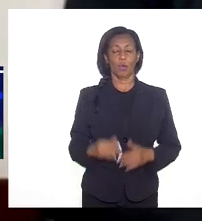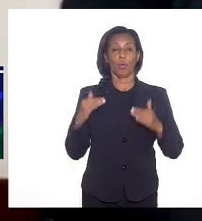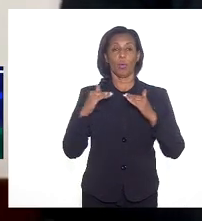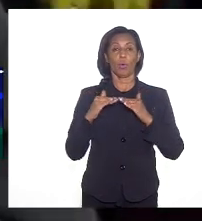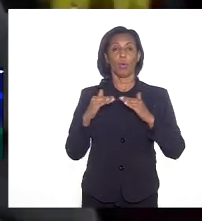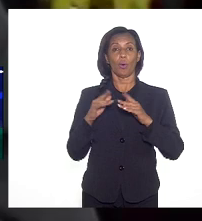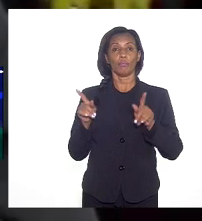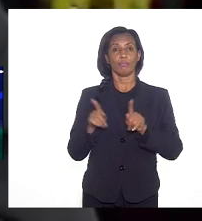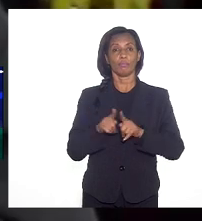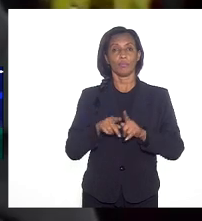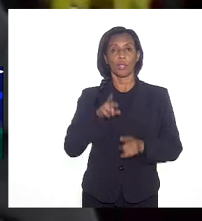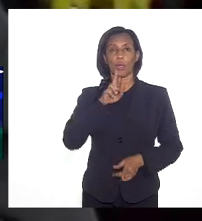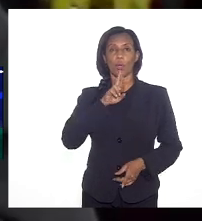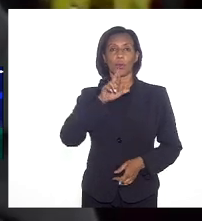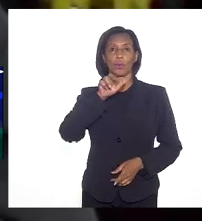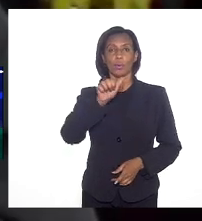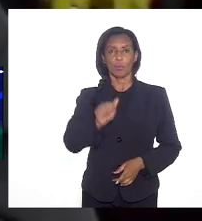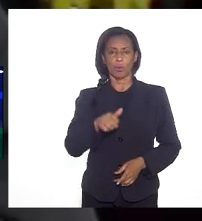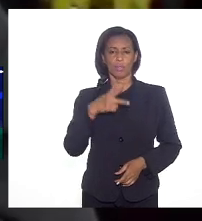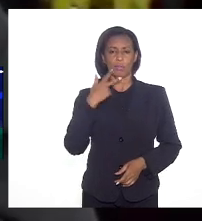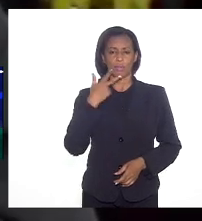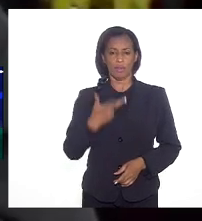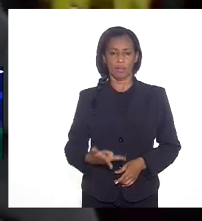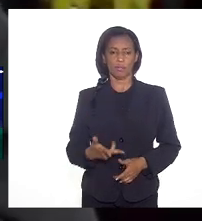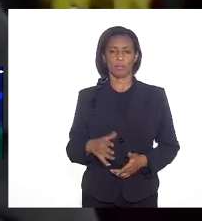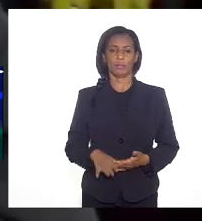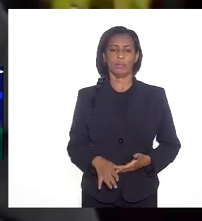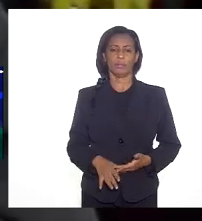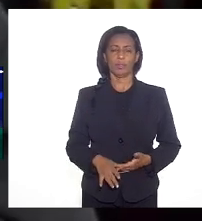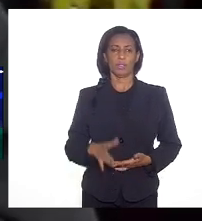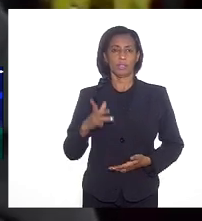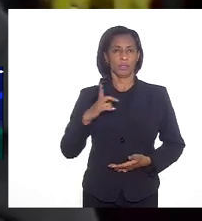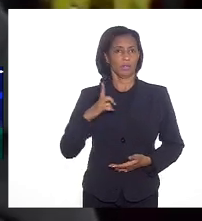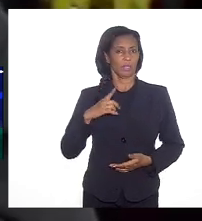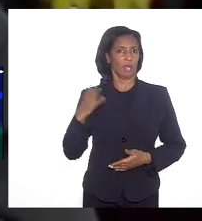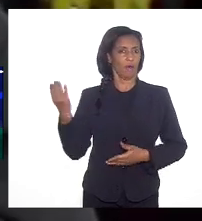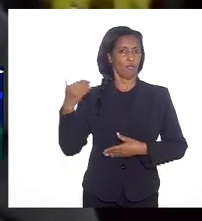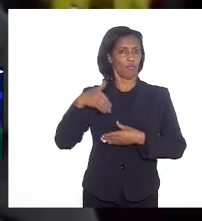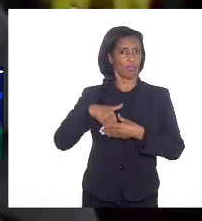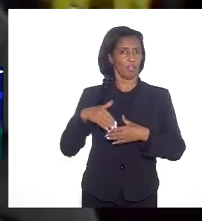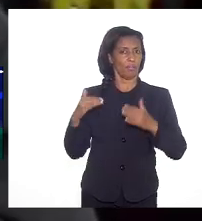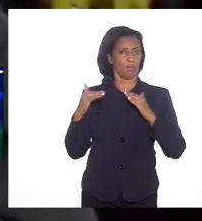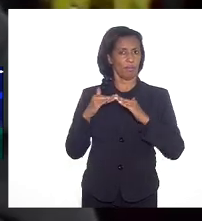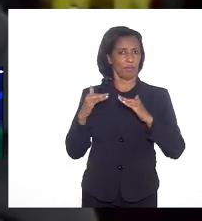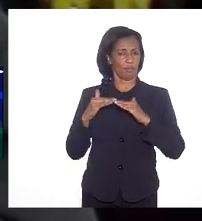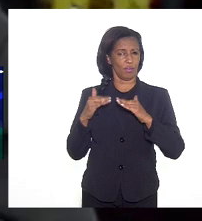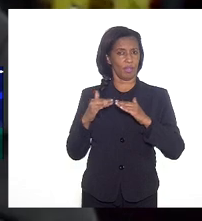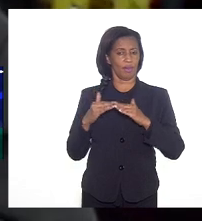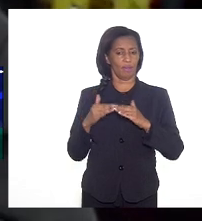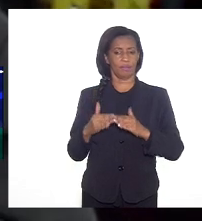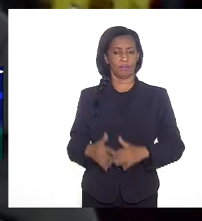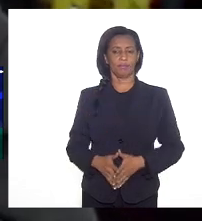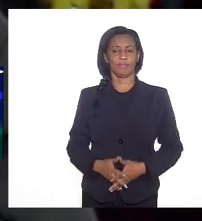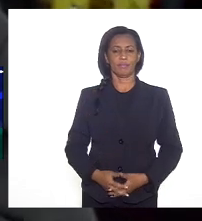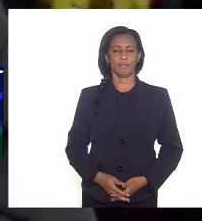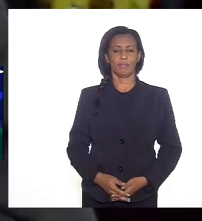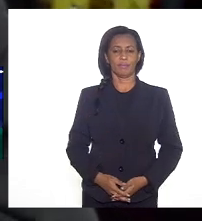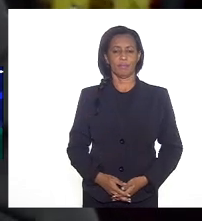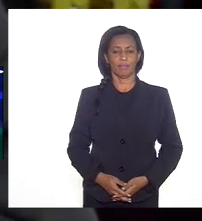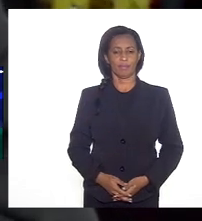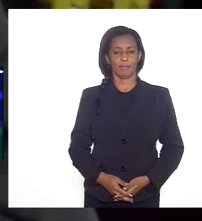também com o deputado Rodrigo Amorim falou tendo a a votar favorável já de antemão a sua emenda aí